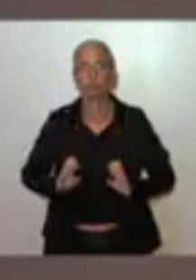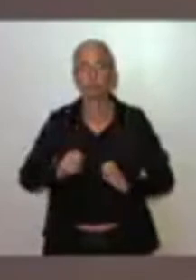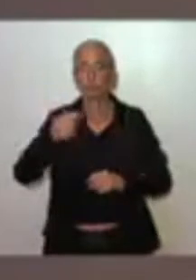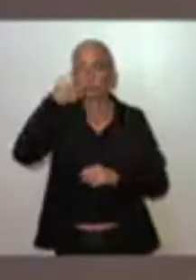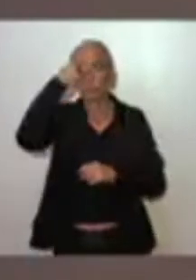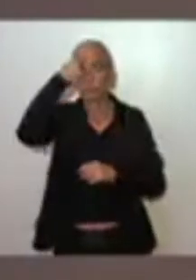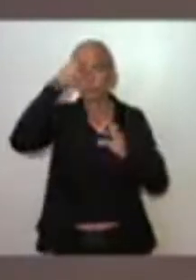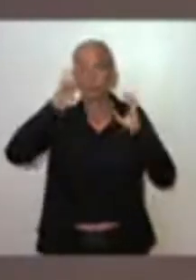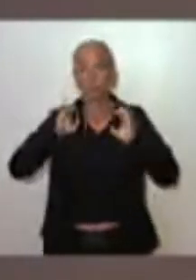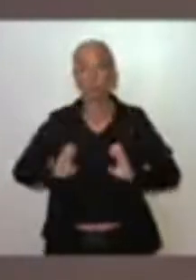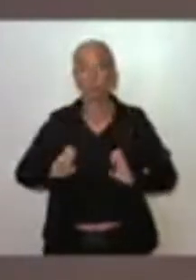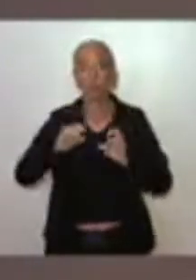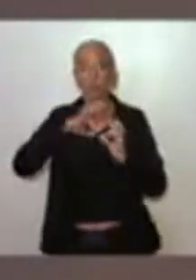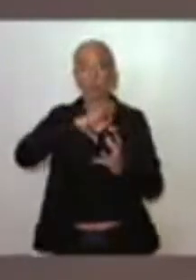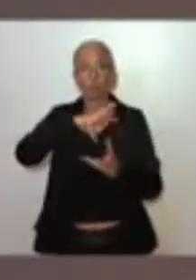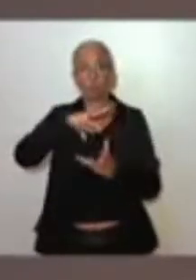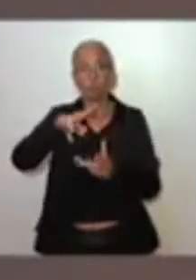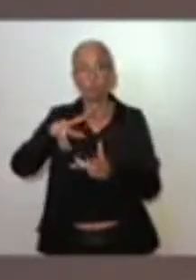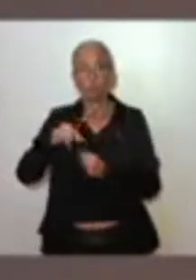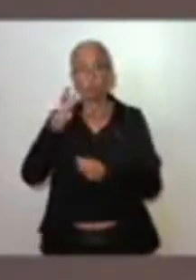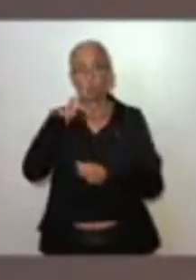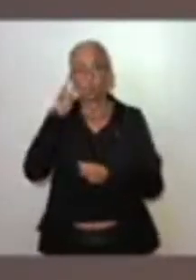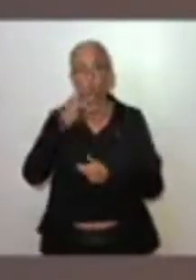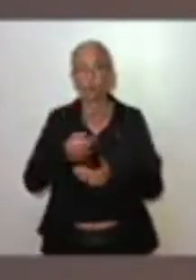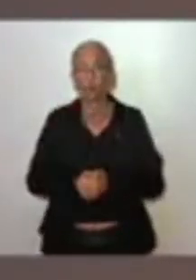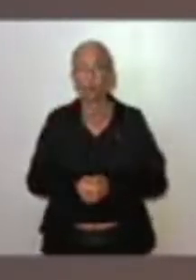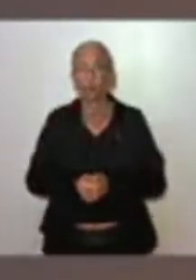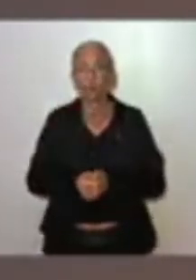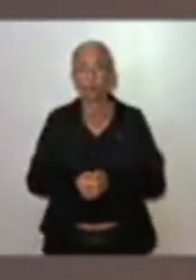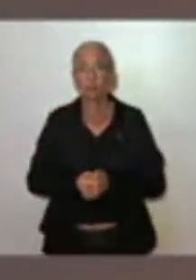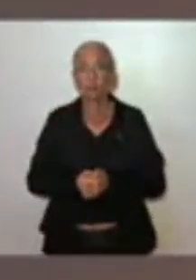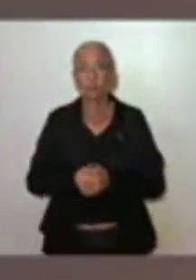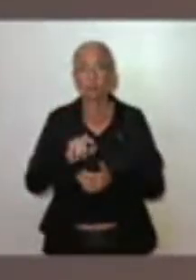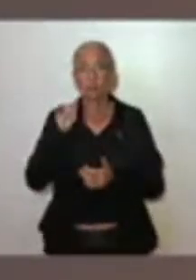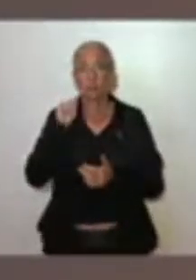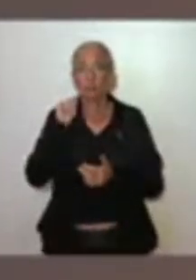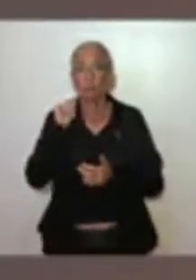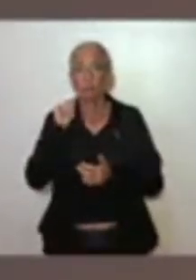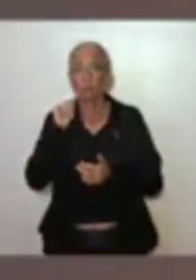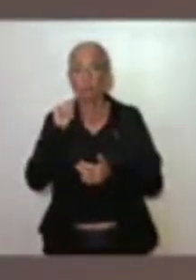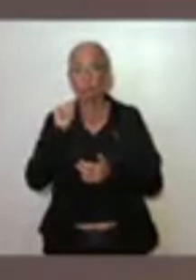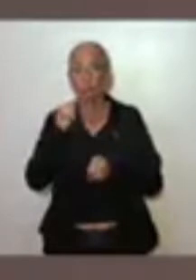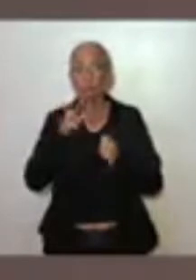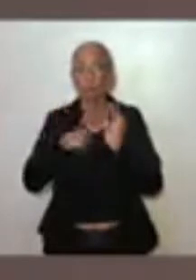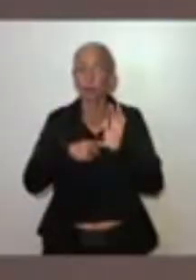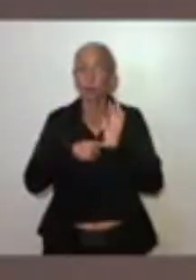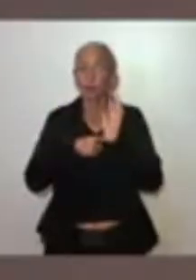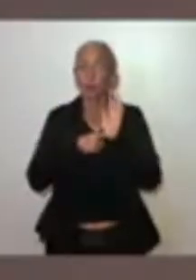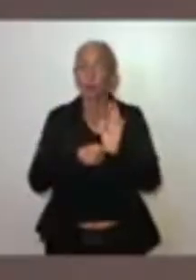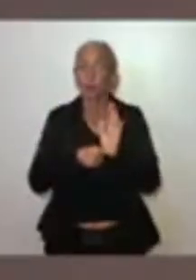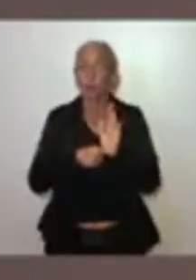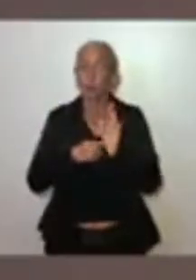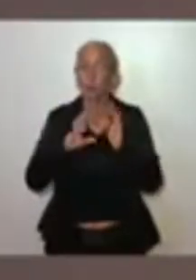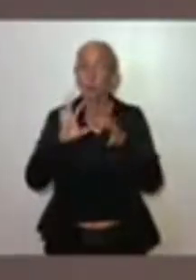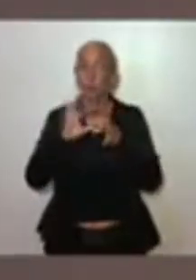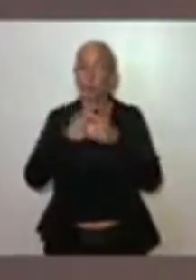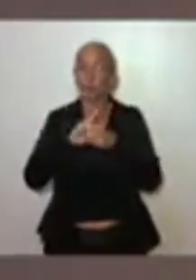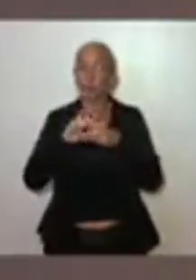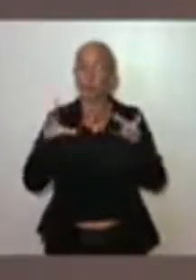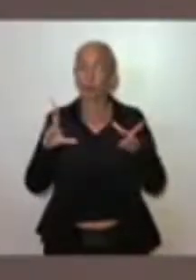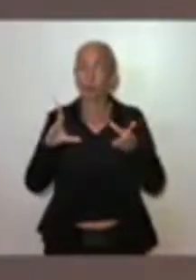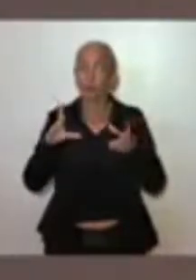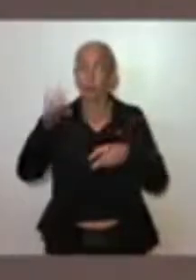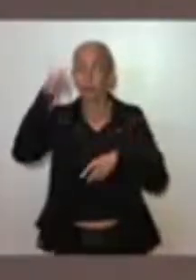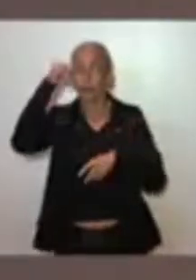cidadãos do mundo que é o que nós estávamos falando envolve a defesa da Democracia o enfrentamento e fake News